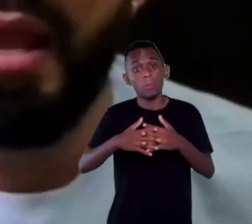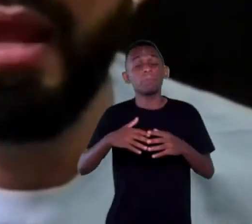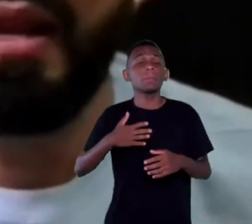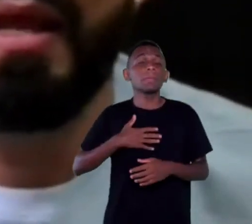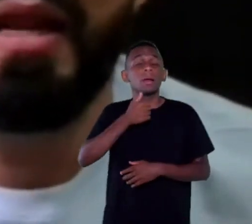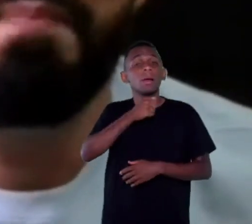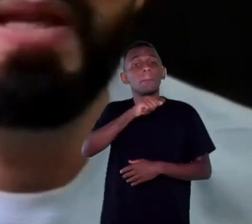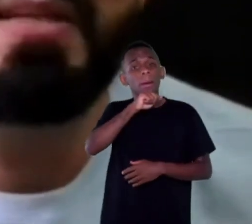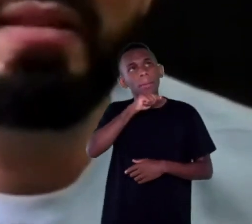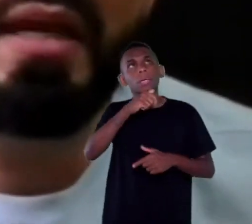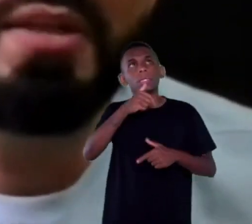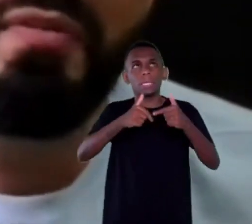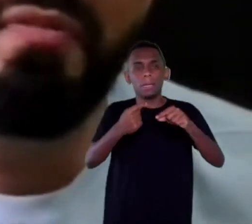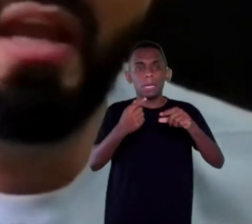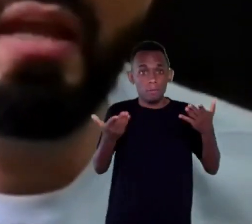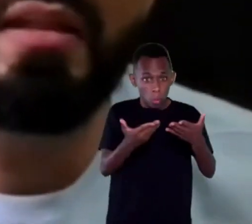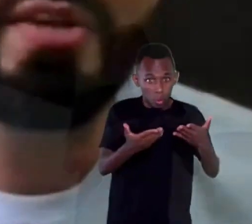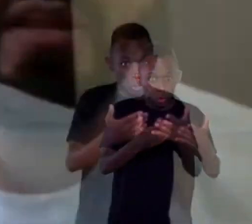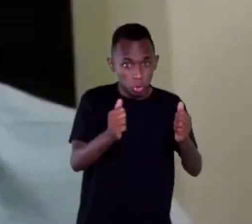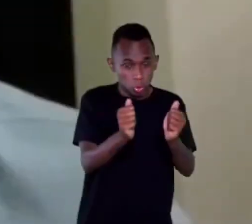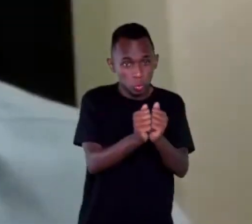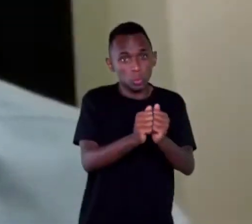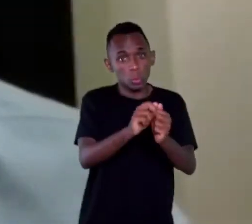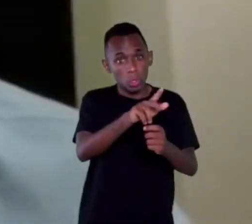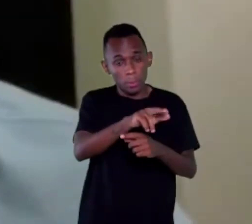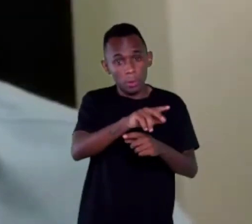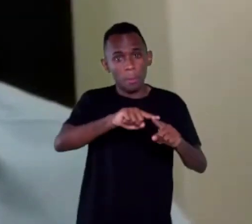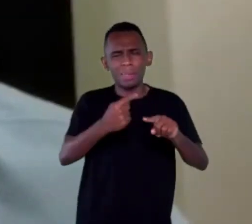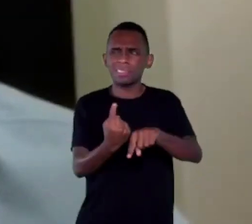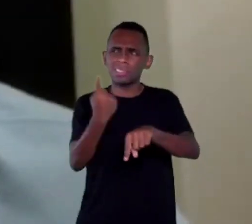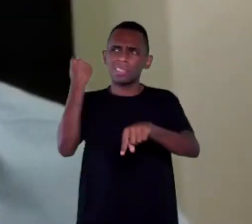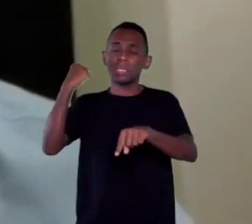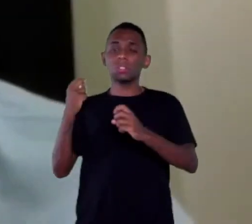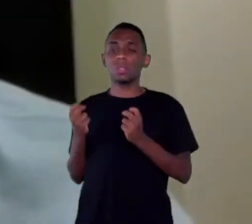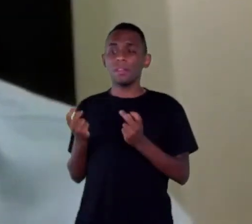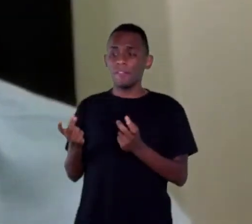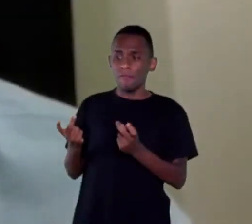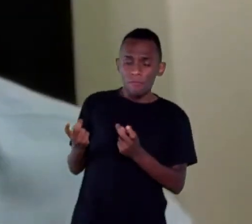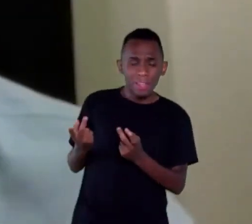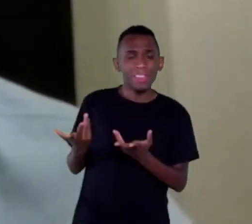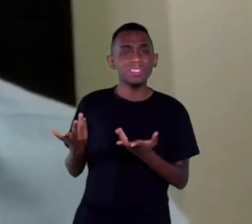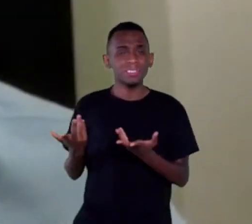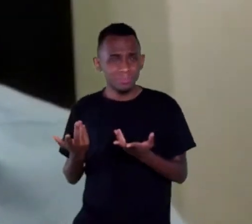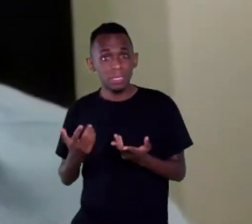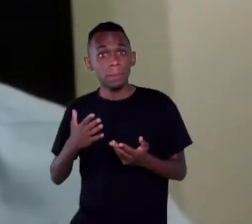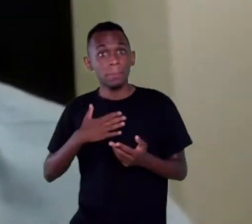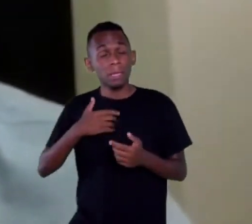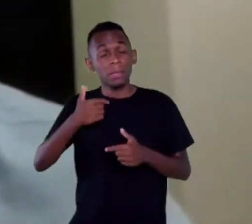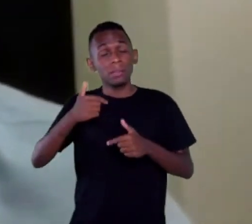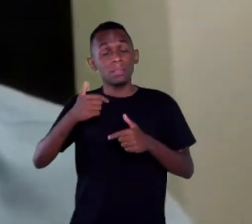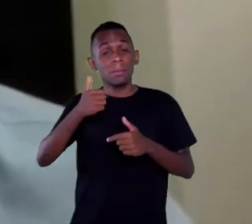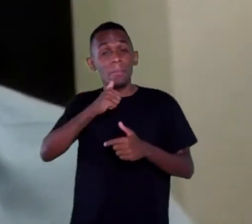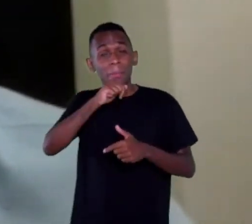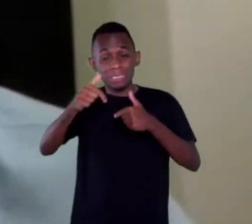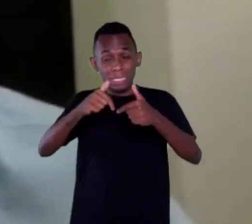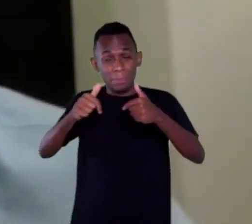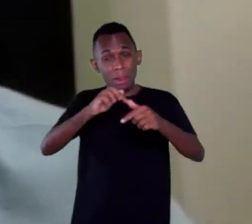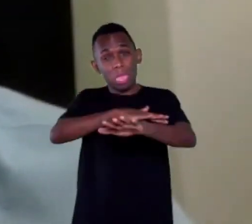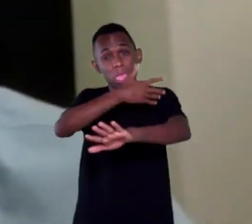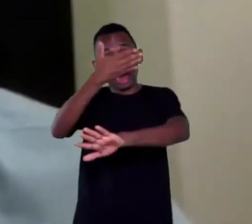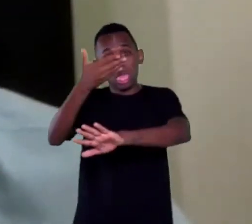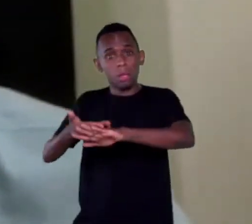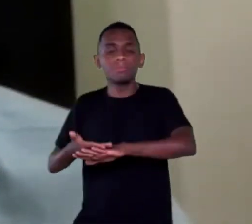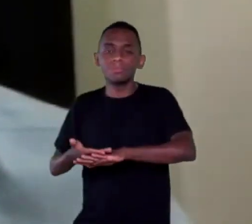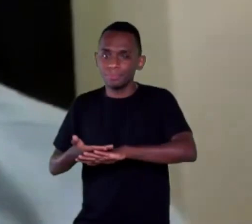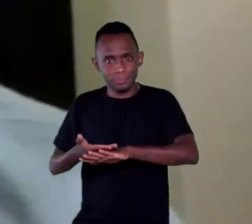mas ela era representante de vendas, já teve uma época que ela trabalhou com tio, então minha mãe trabalhava o dia todo. A minha mãe não tinha a opção